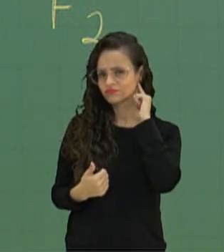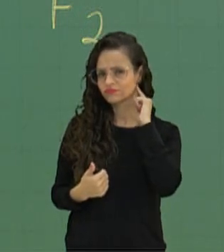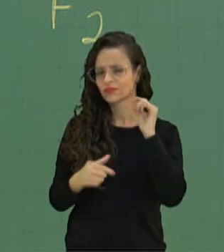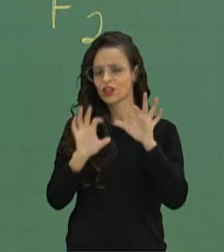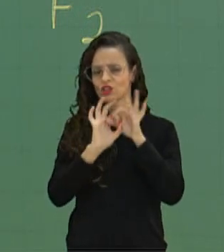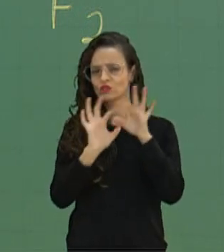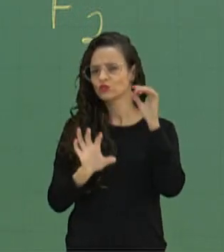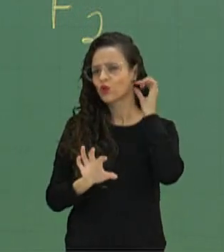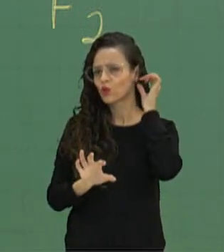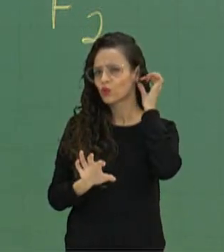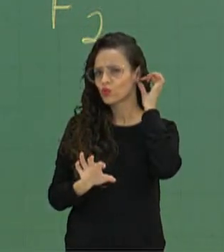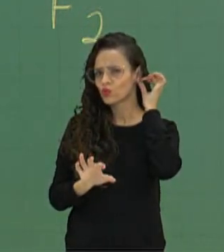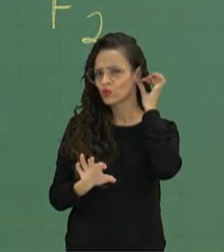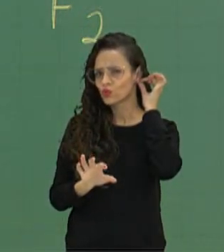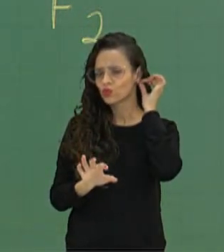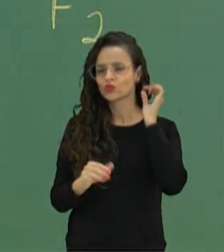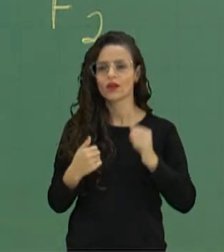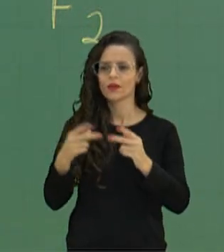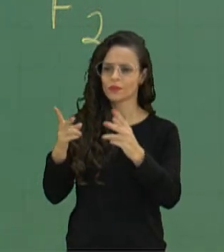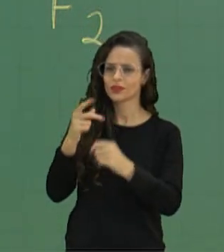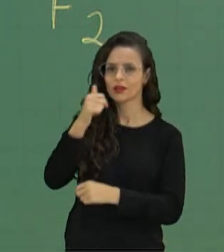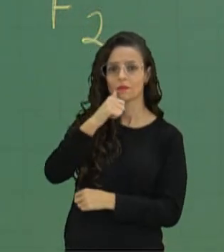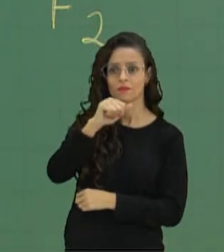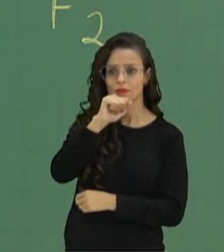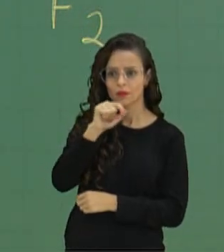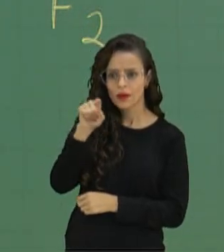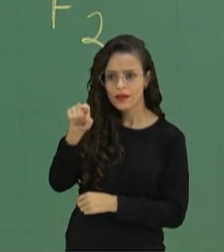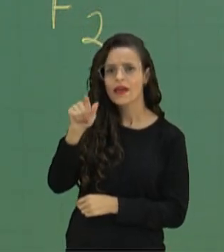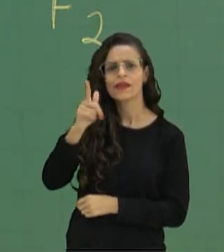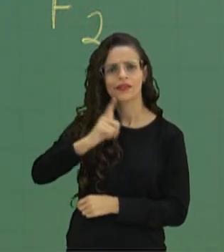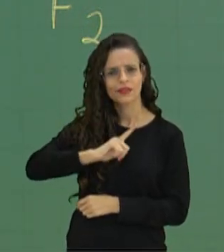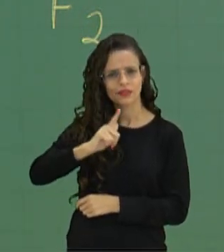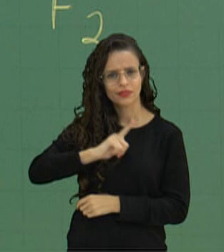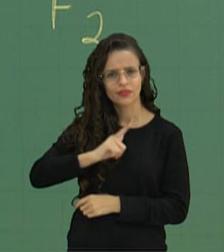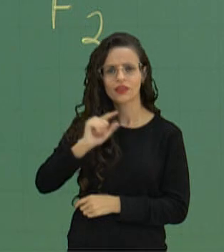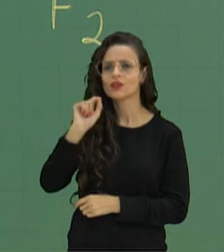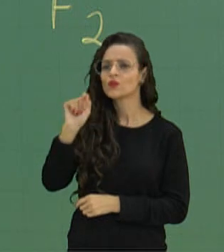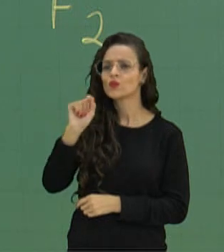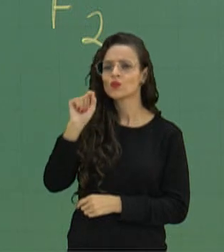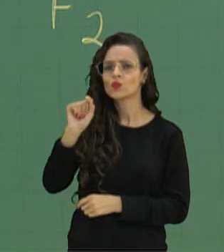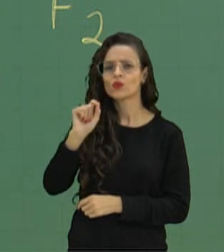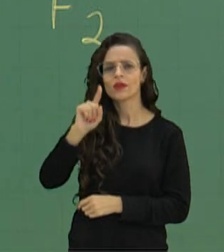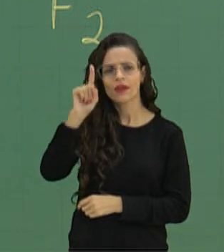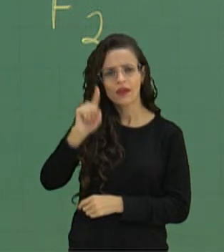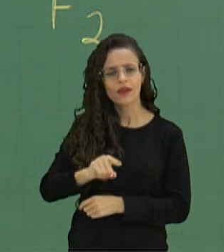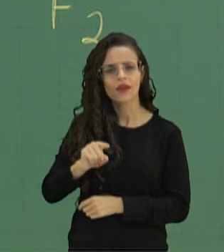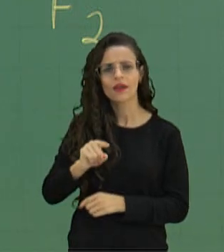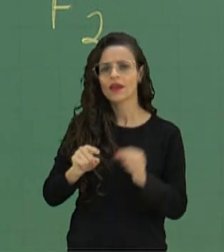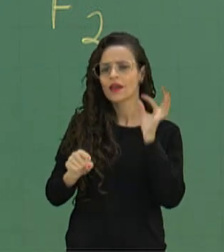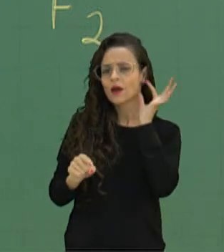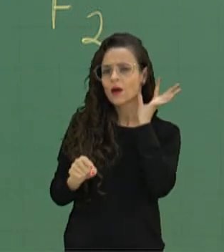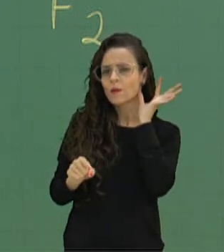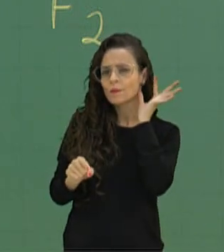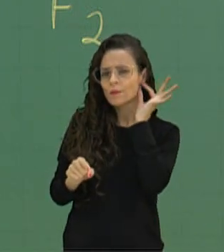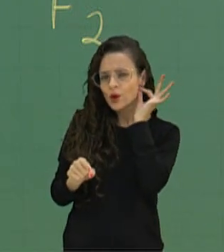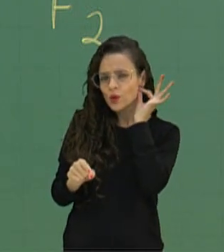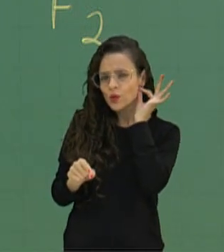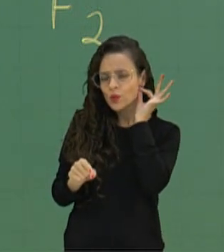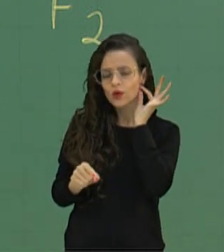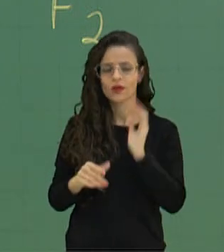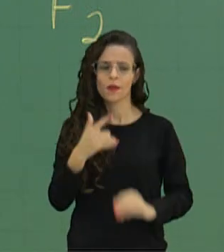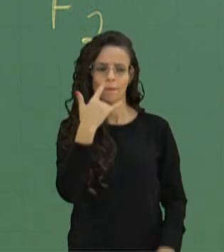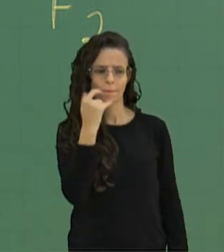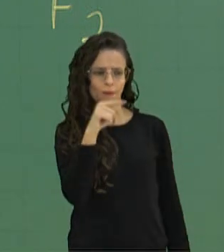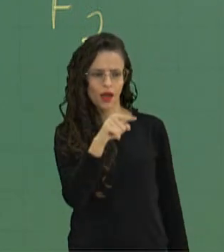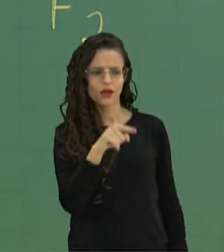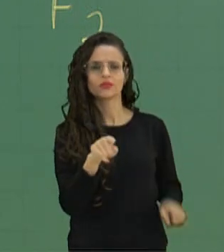solto. Percebi que a minha mãe tem o lobo de orelha dela, ela é aderido à pele. E o do meu